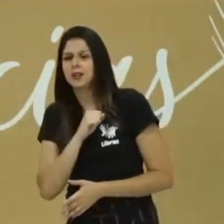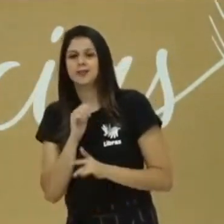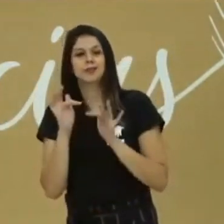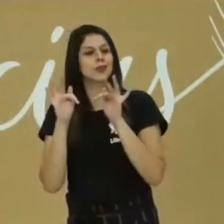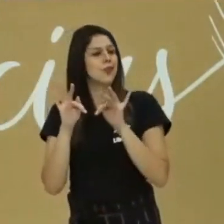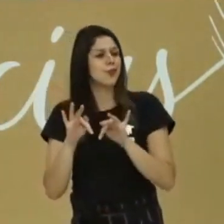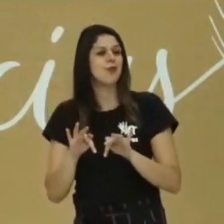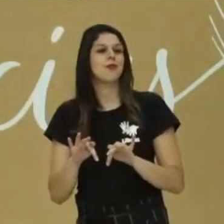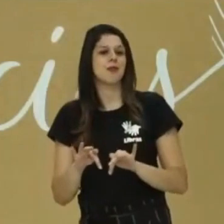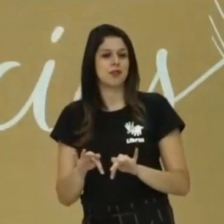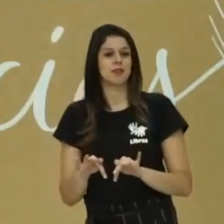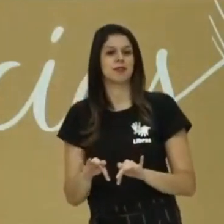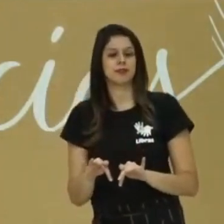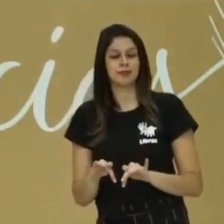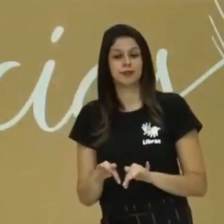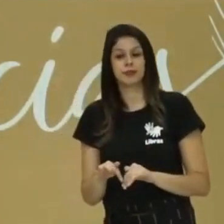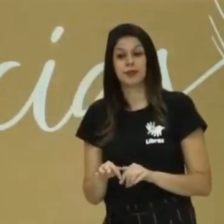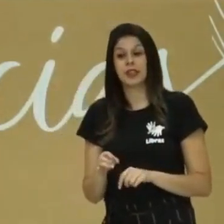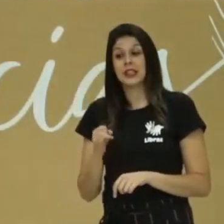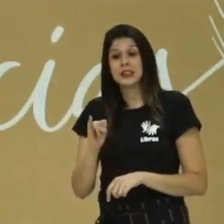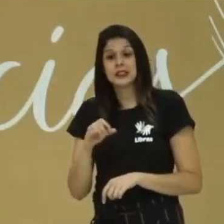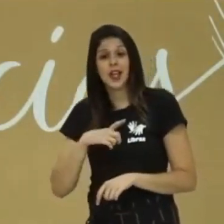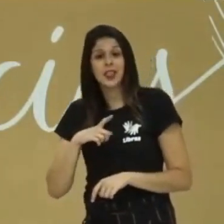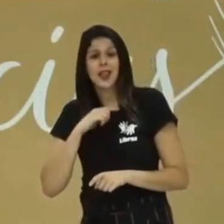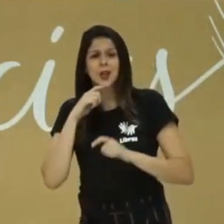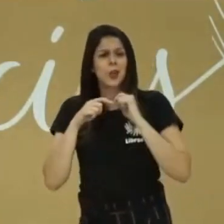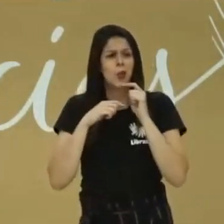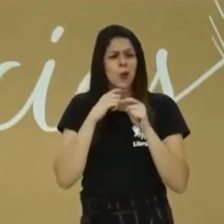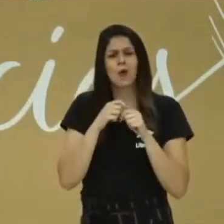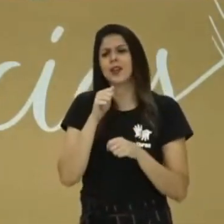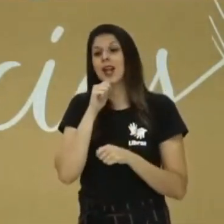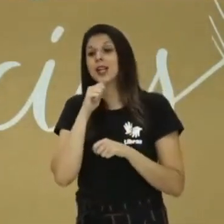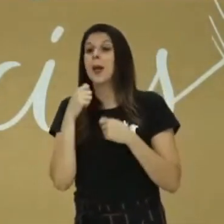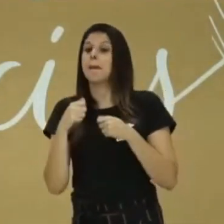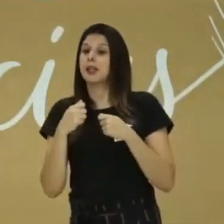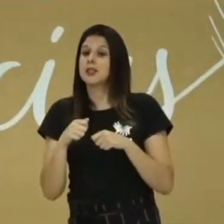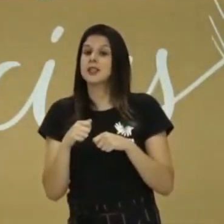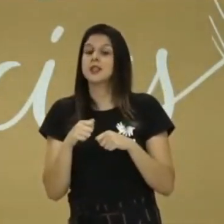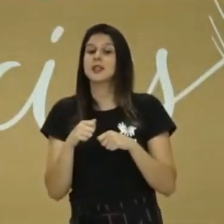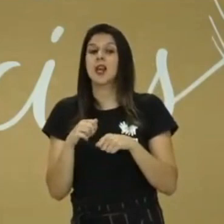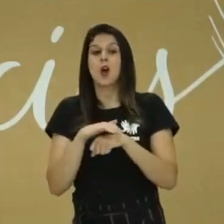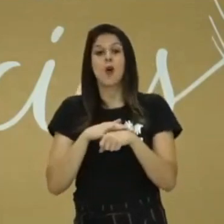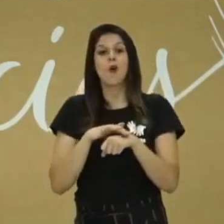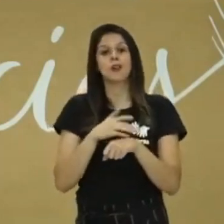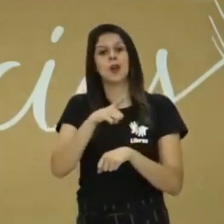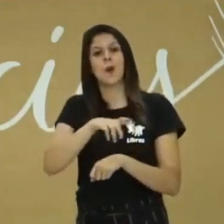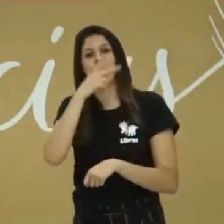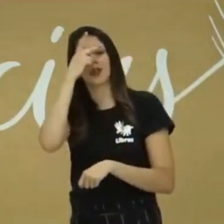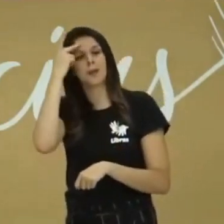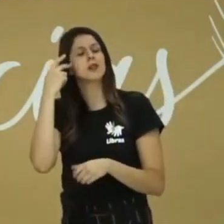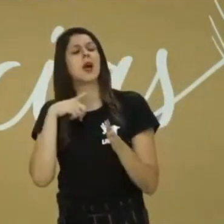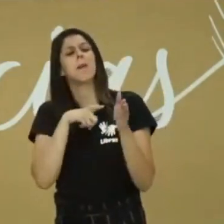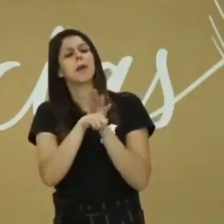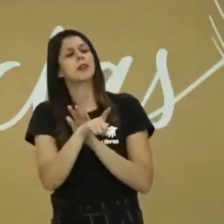fim está próximo se você tem dúvida disso conversa com alguém que tem 80 ou mais anos e